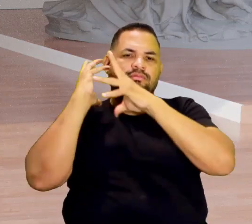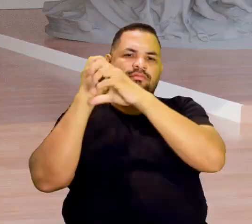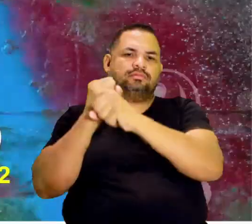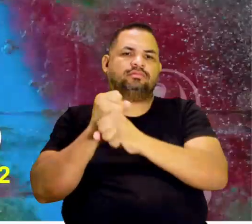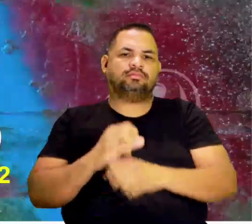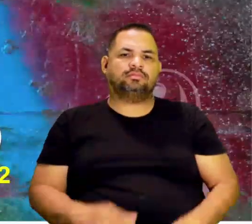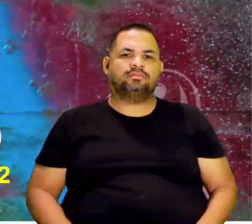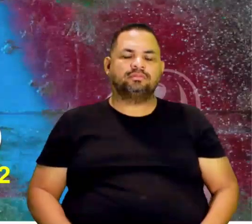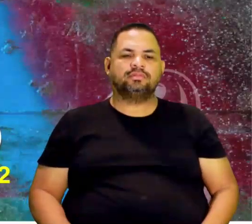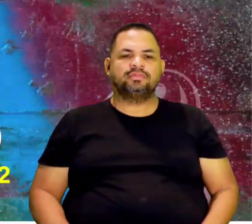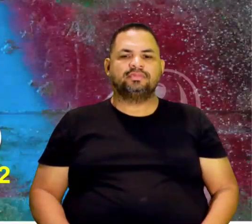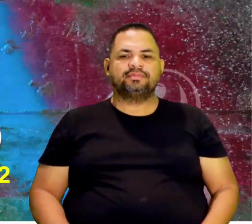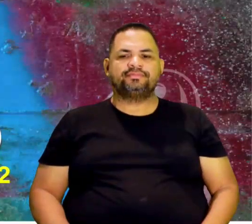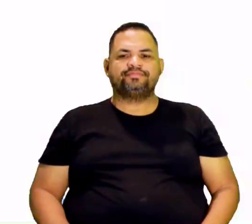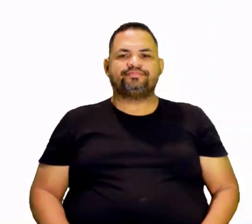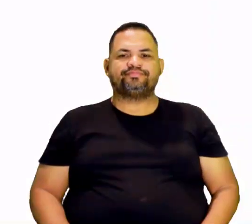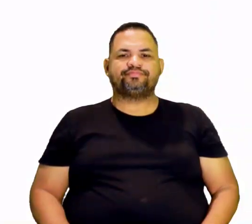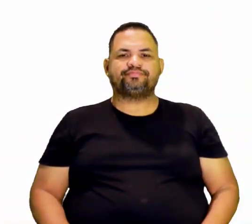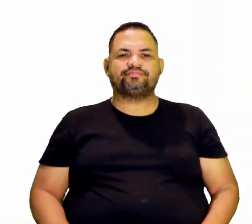revisão.